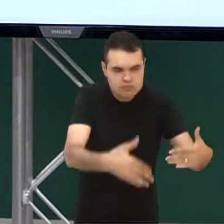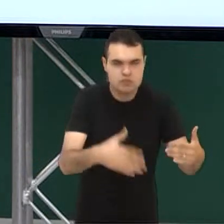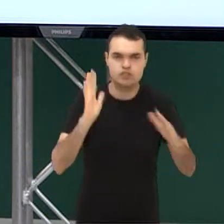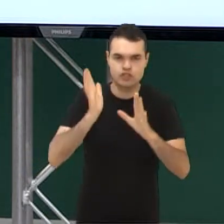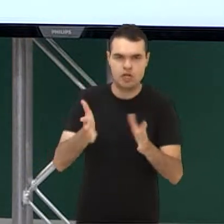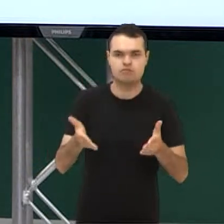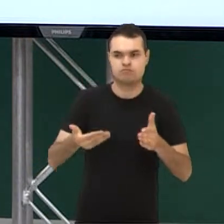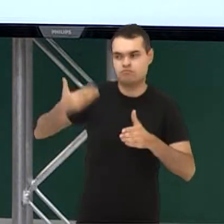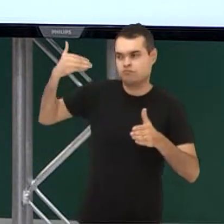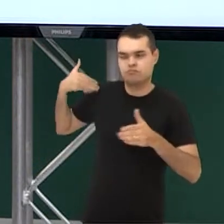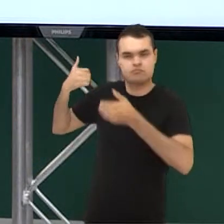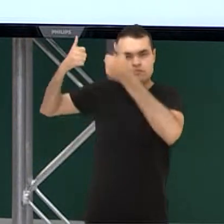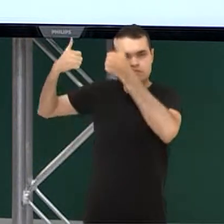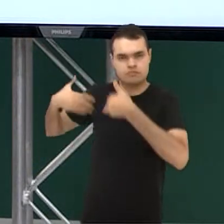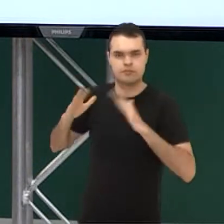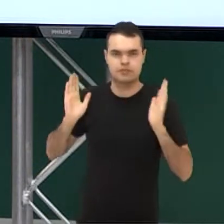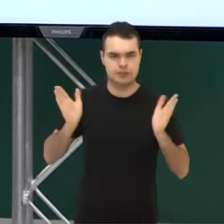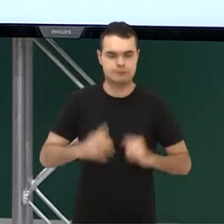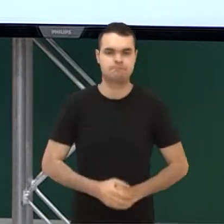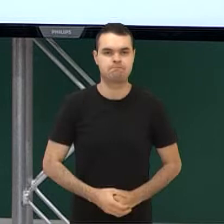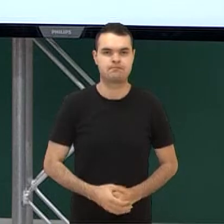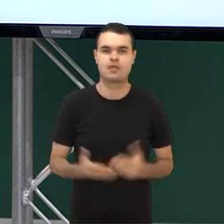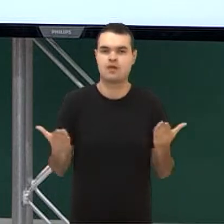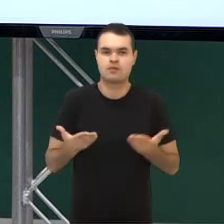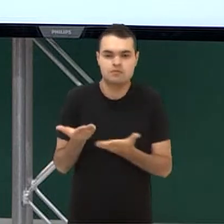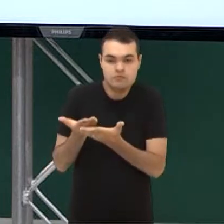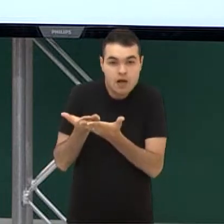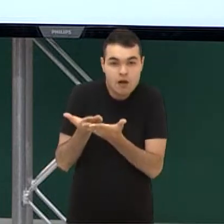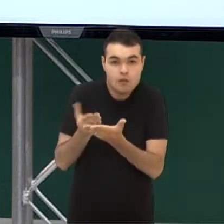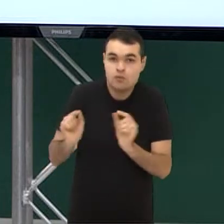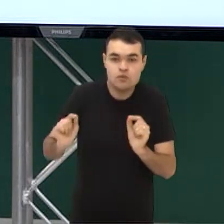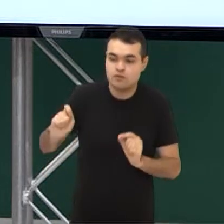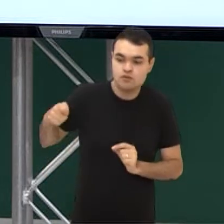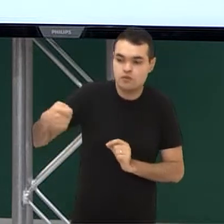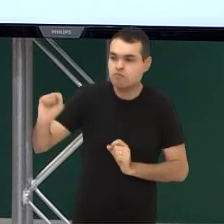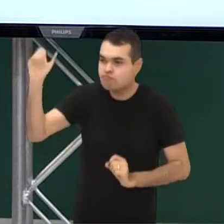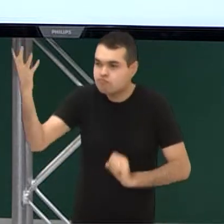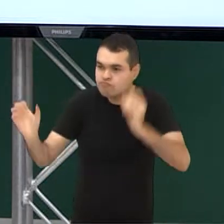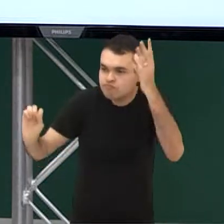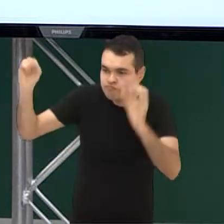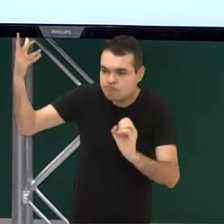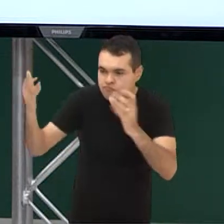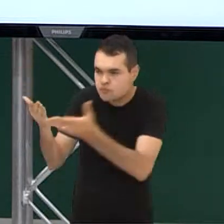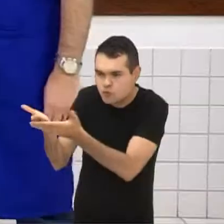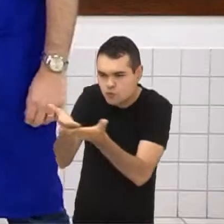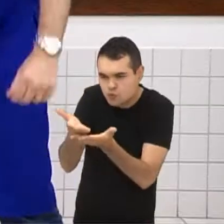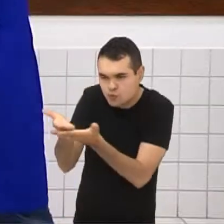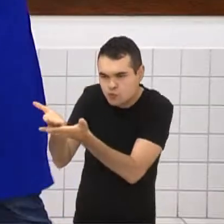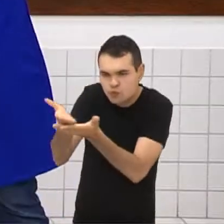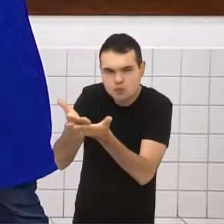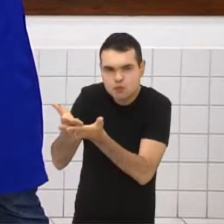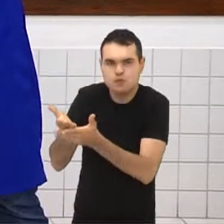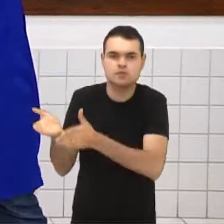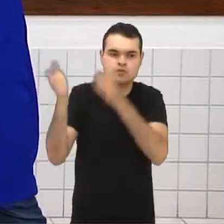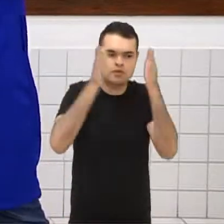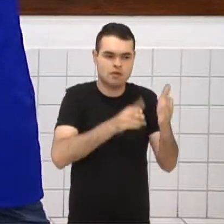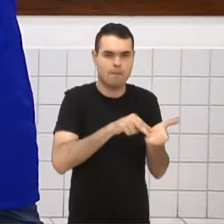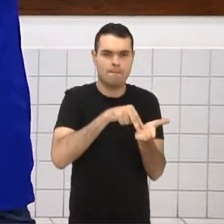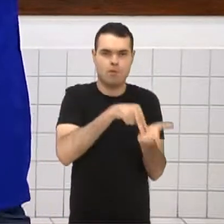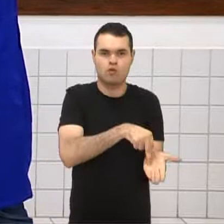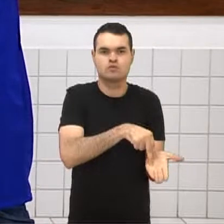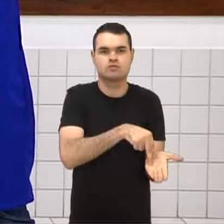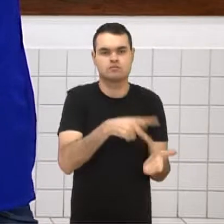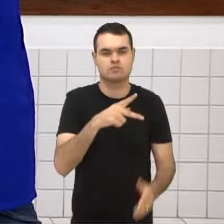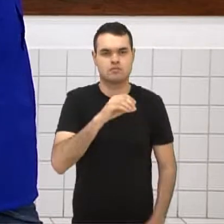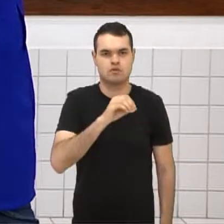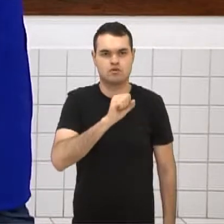ok? Então, vamos à aula de fenomenologia e positivismo. O que nós vamos ver hoje, Fábio? Vamos lá, então, galerinha, presta